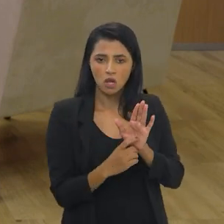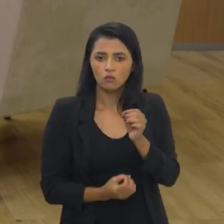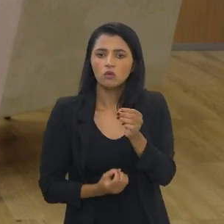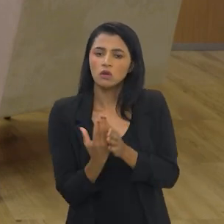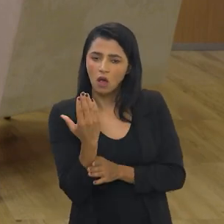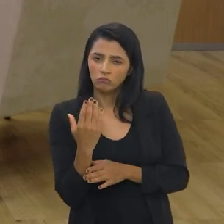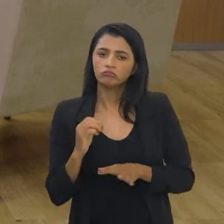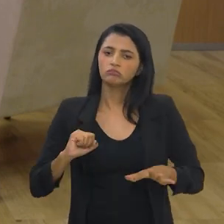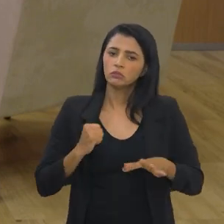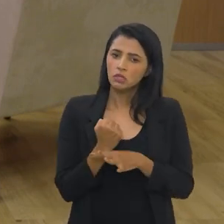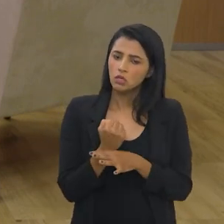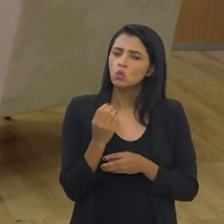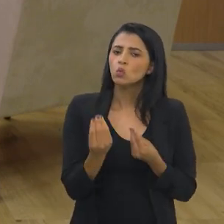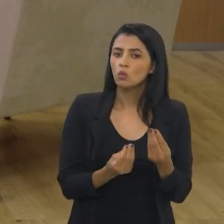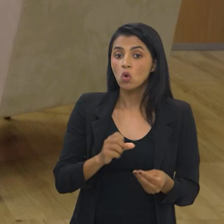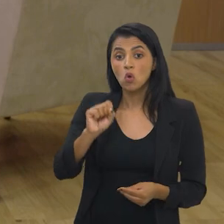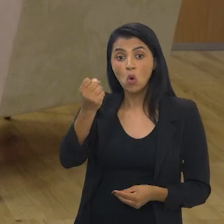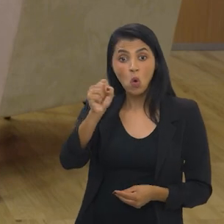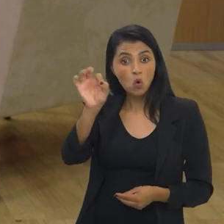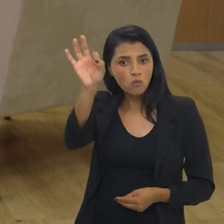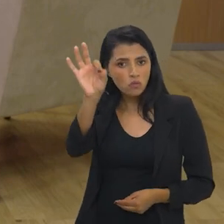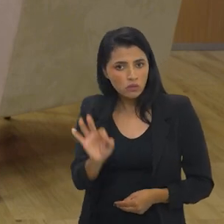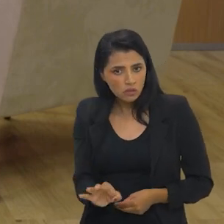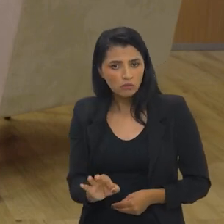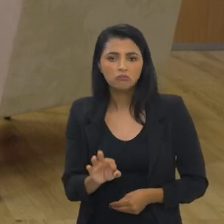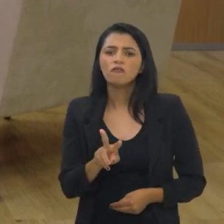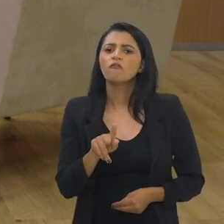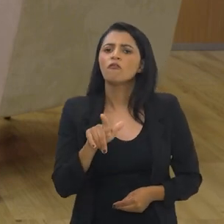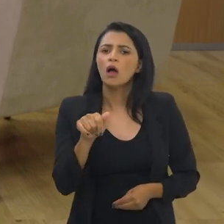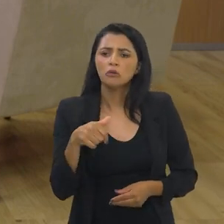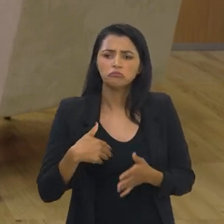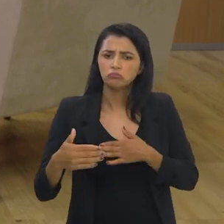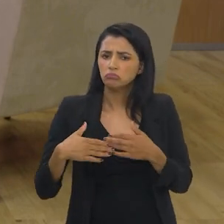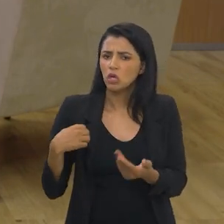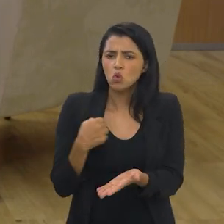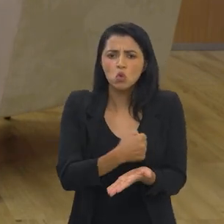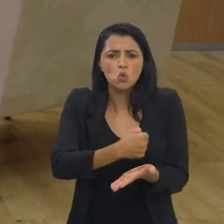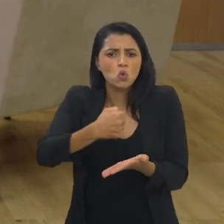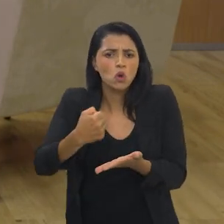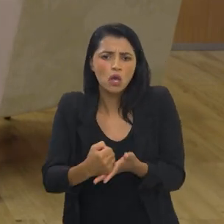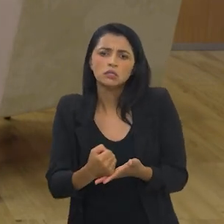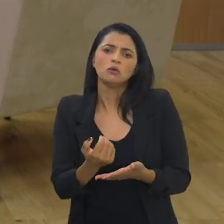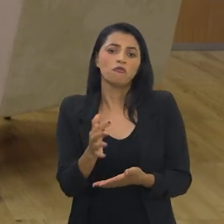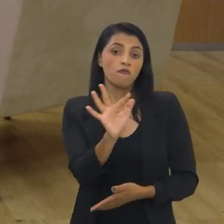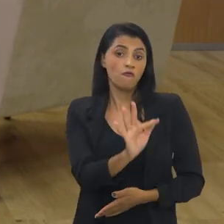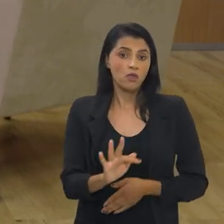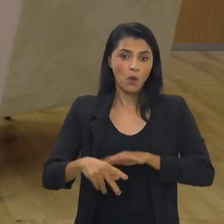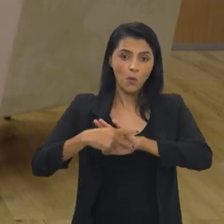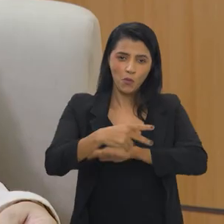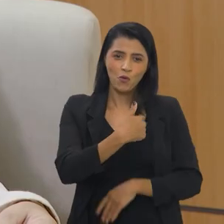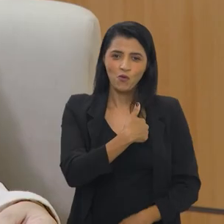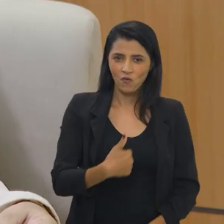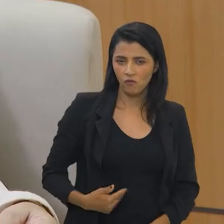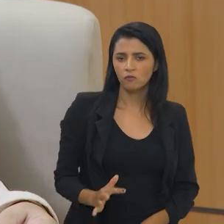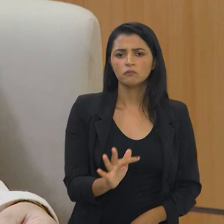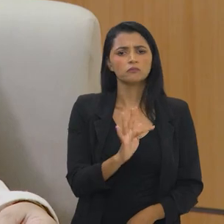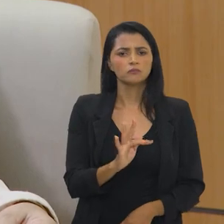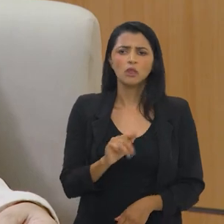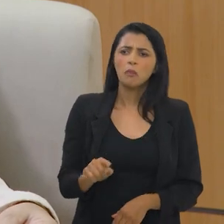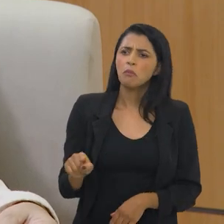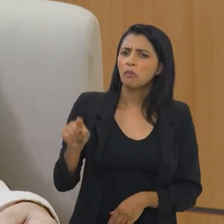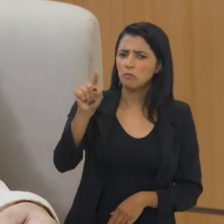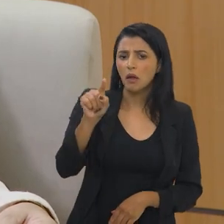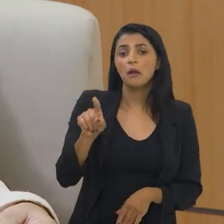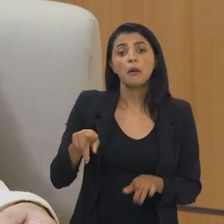coloca garante 8% das vagas de qualquer contratação na Esfera Federal do Governo Federal